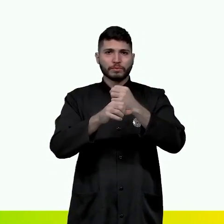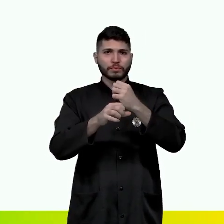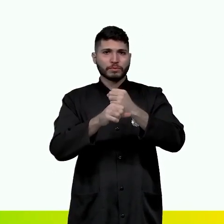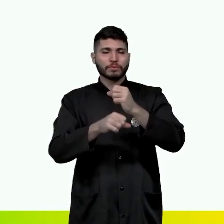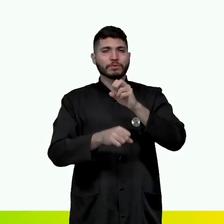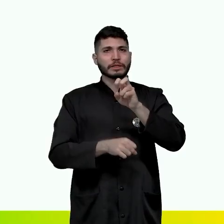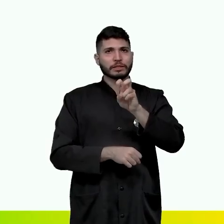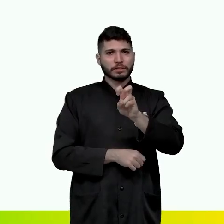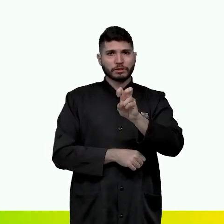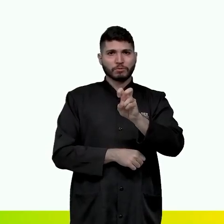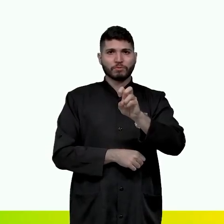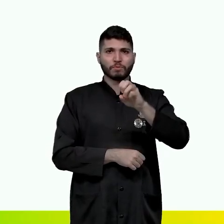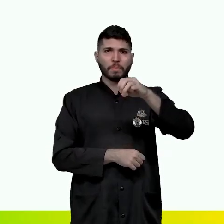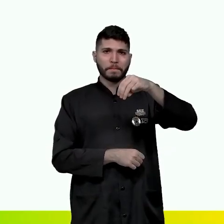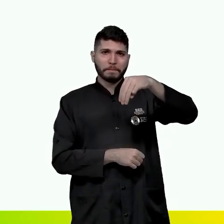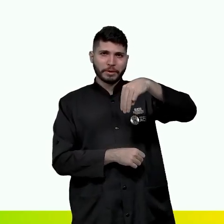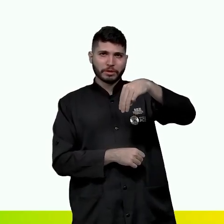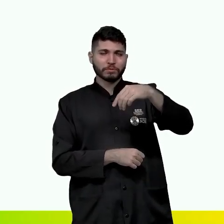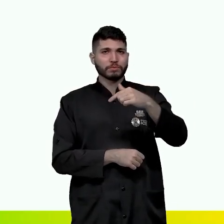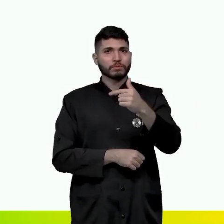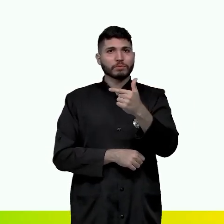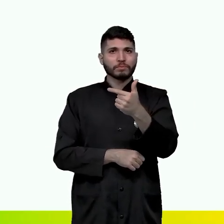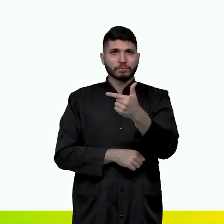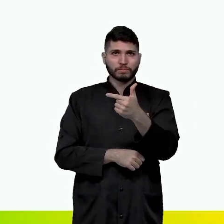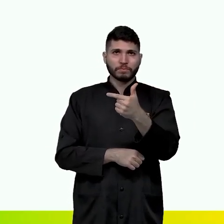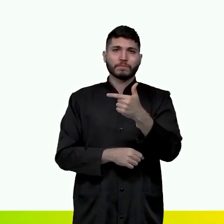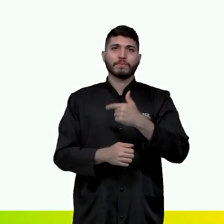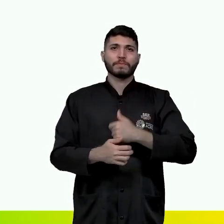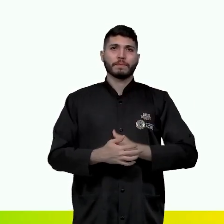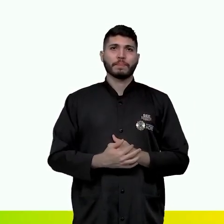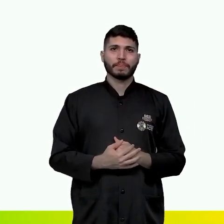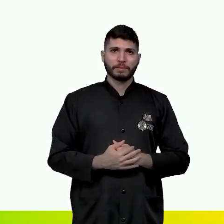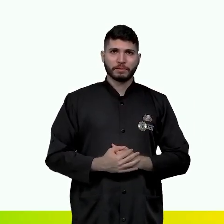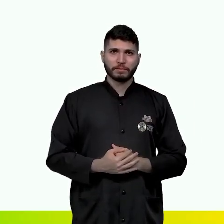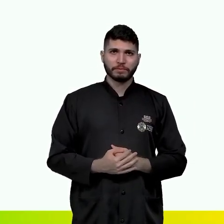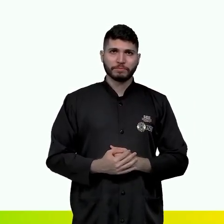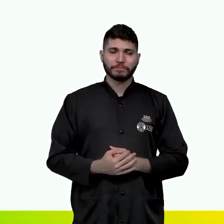metros quadrados, ok?